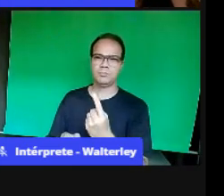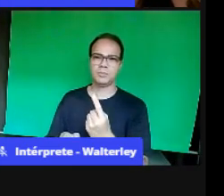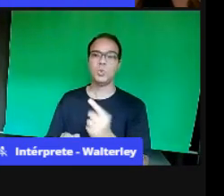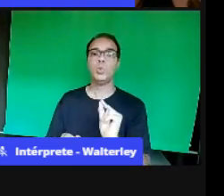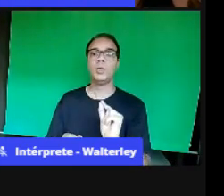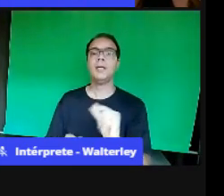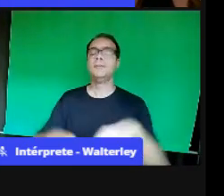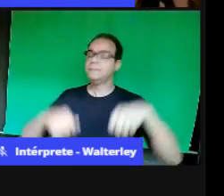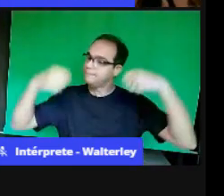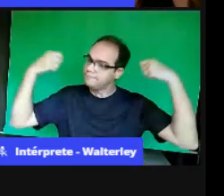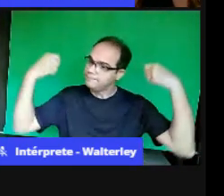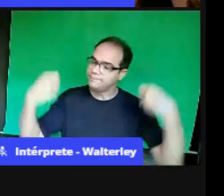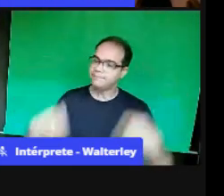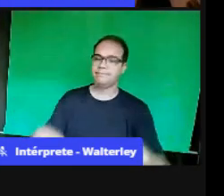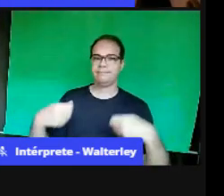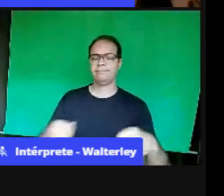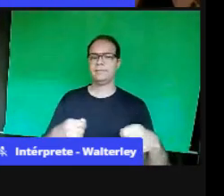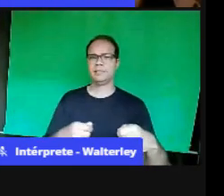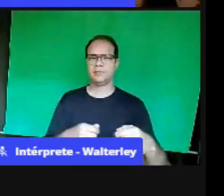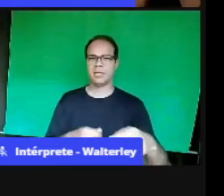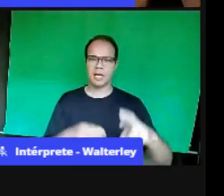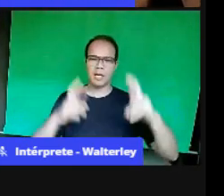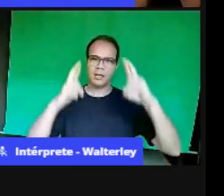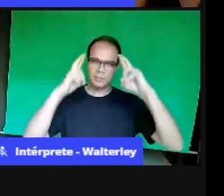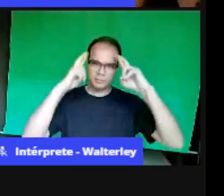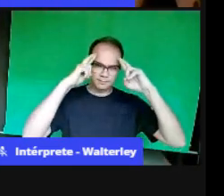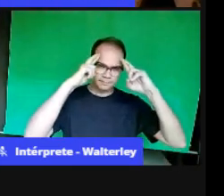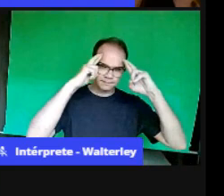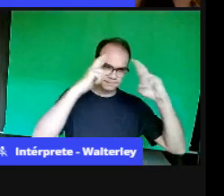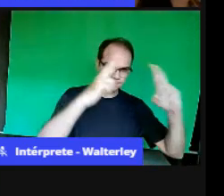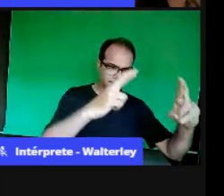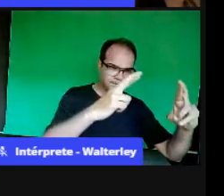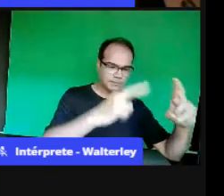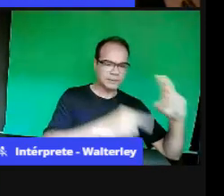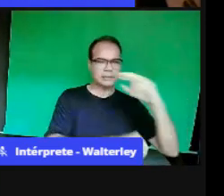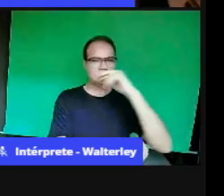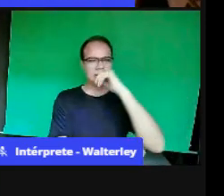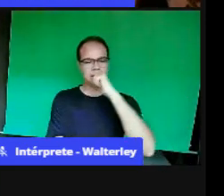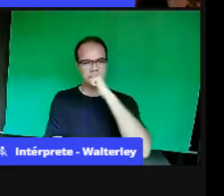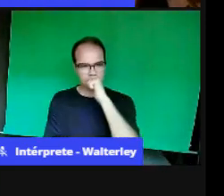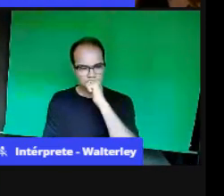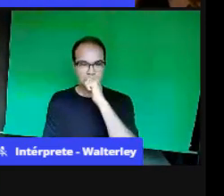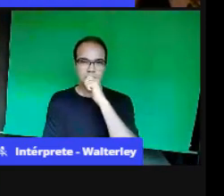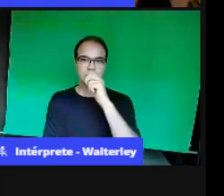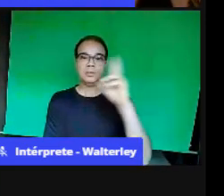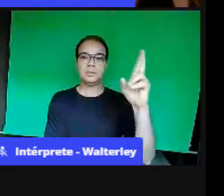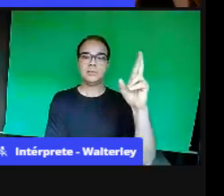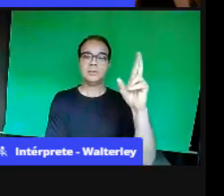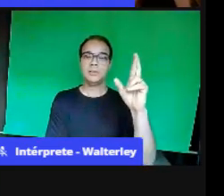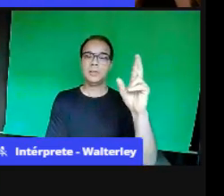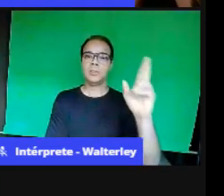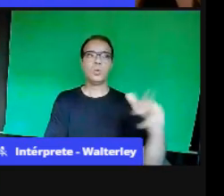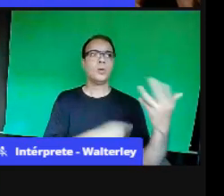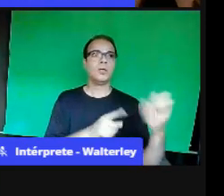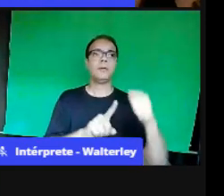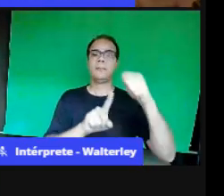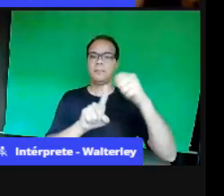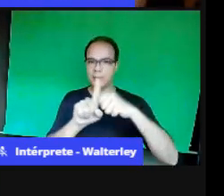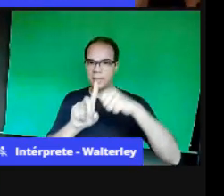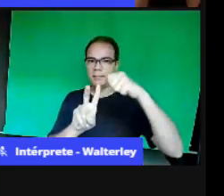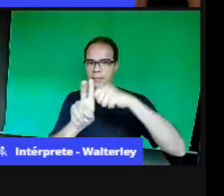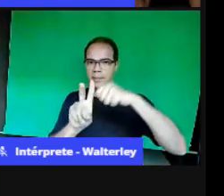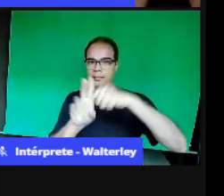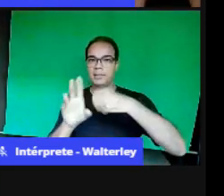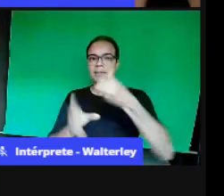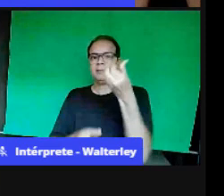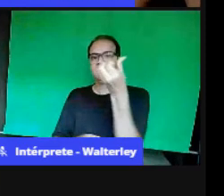e profissional. Essa sondagem, ela deve ser revisada semestralmente. Mas,